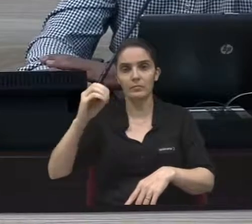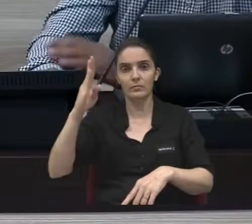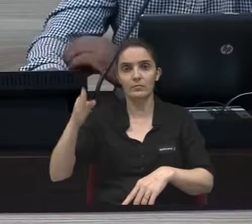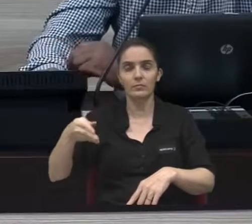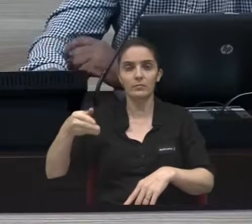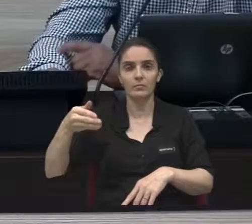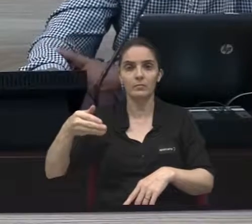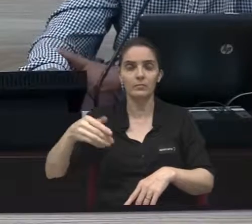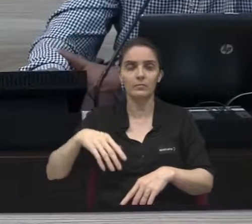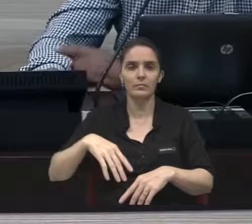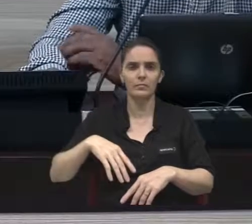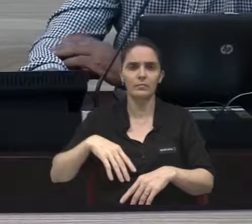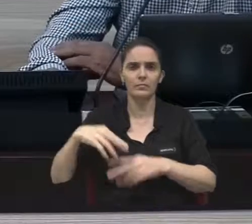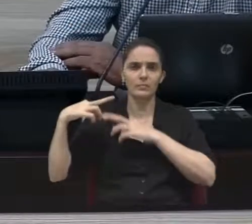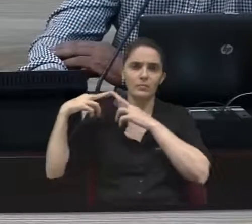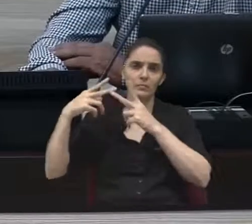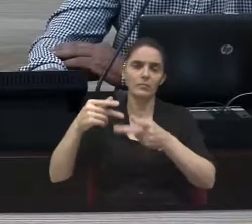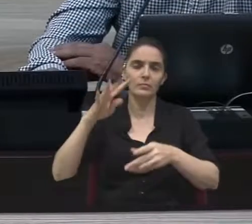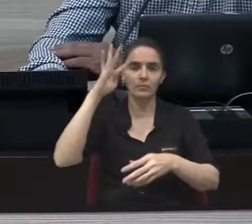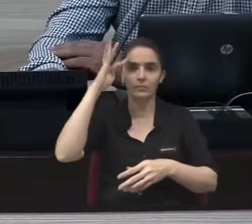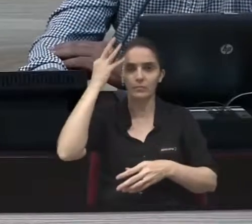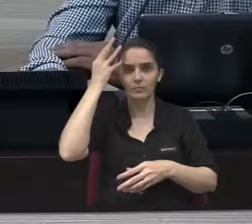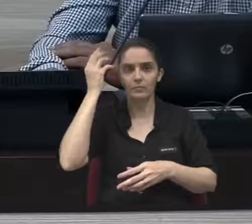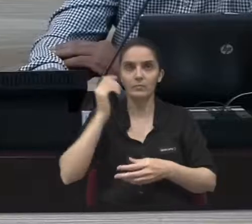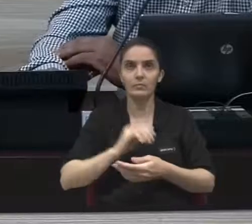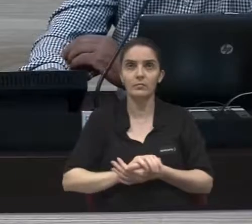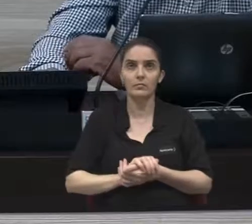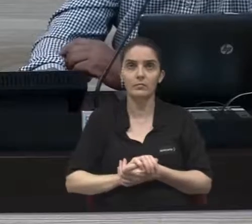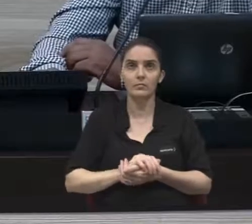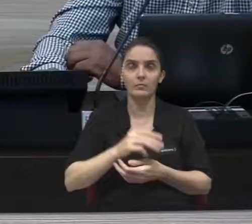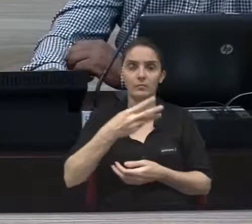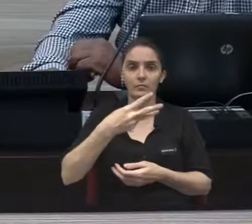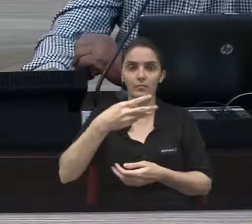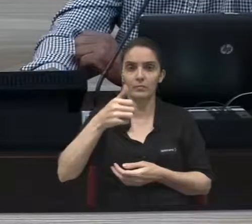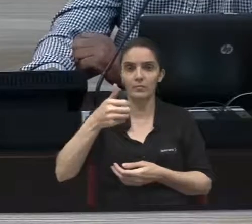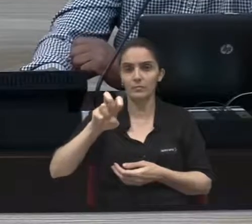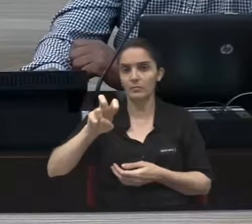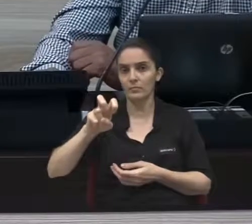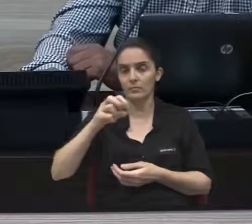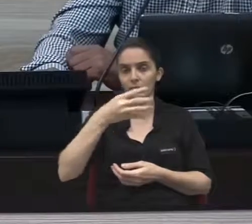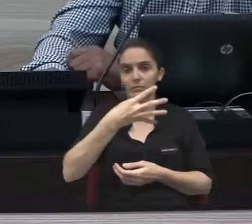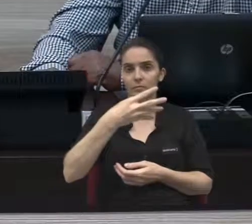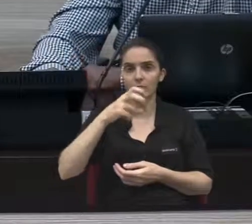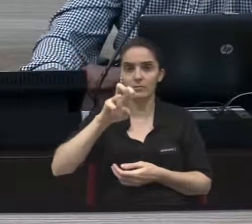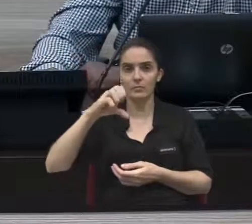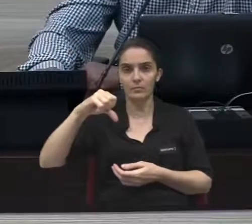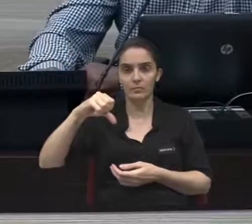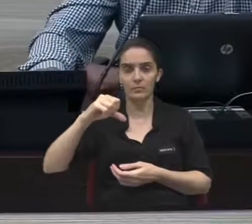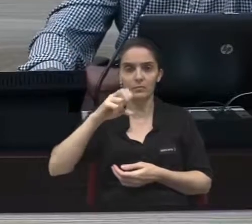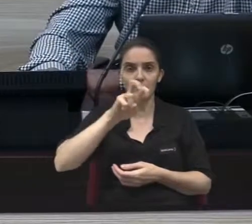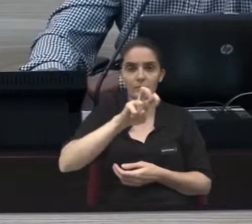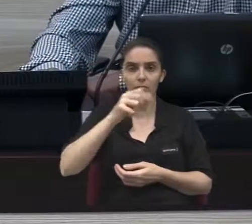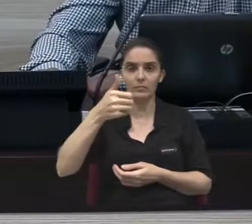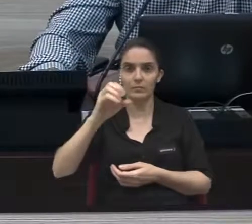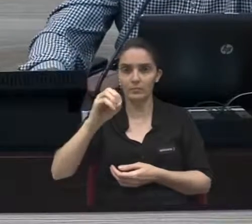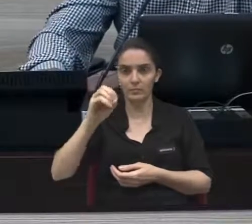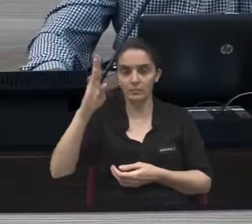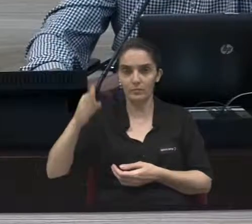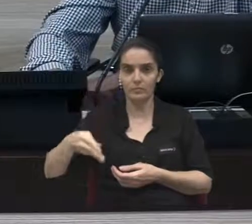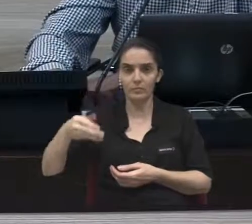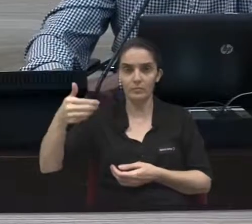resoluções 315, 459, 10 de 2013 dá